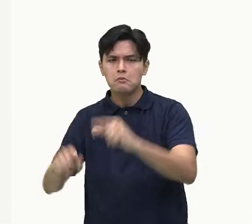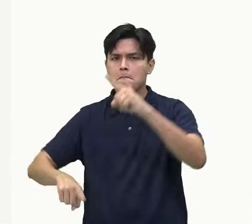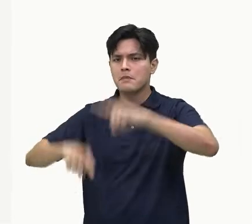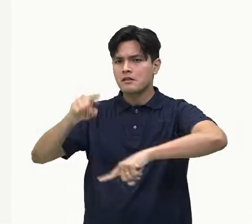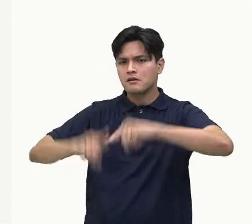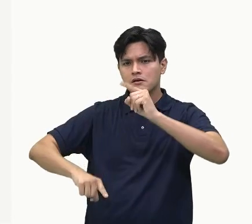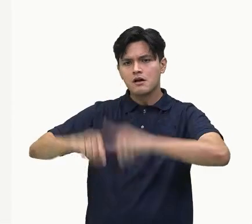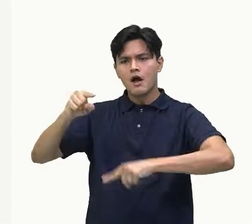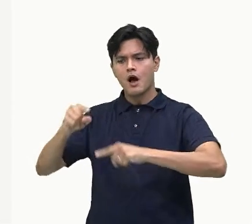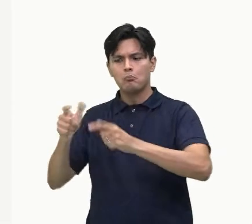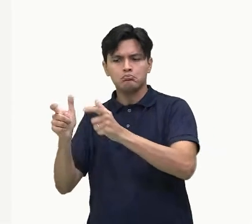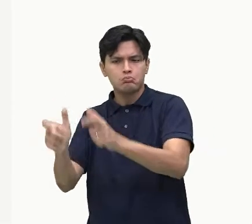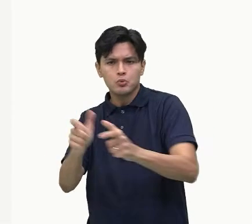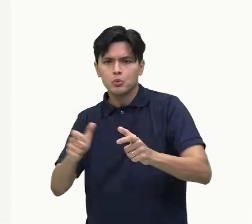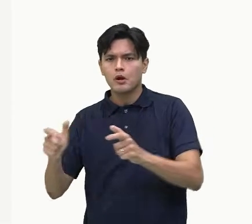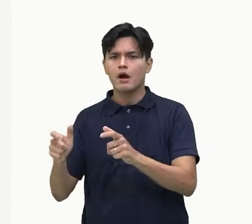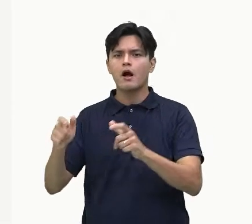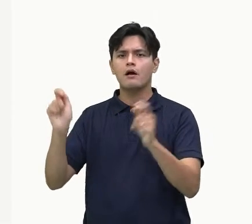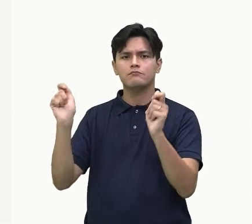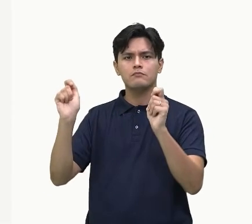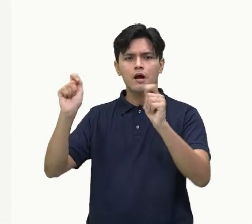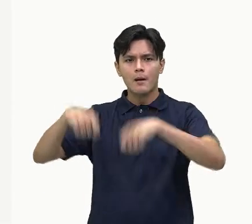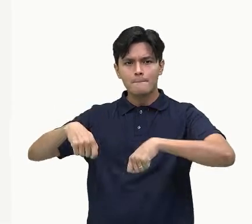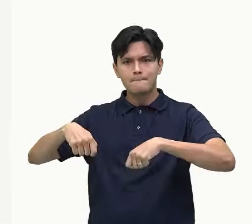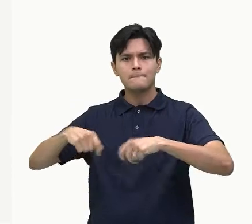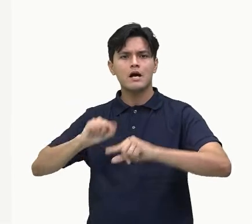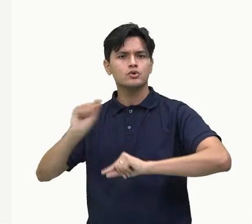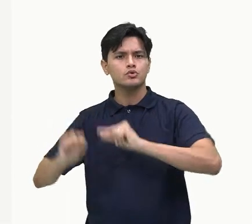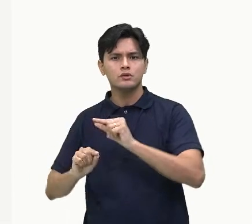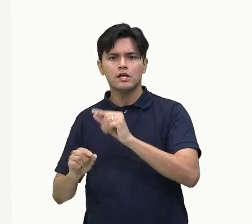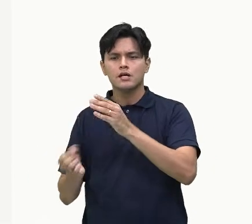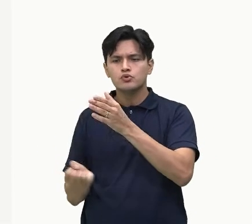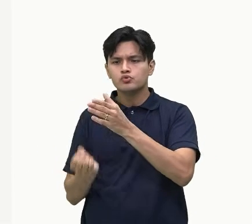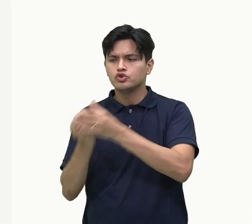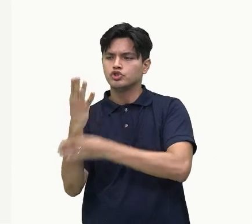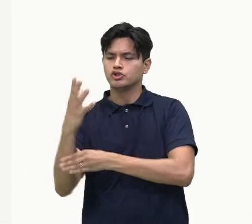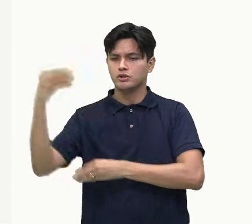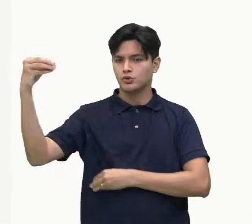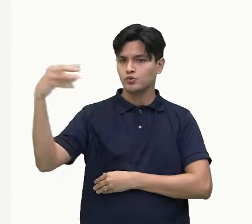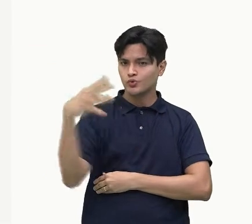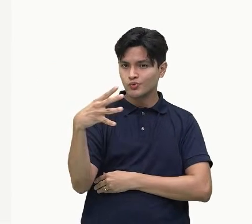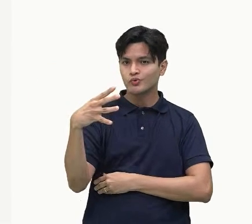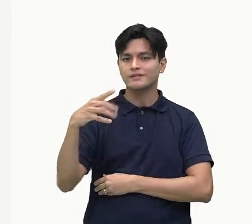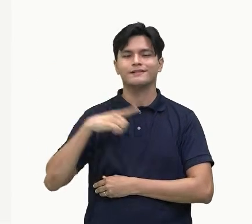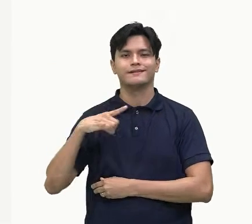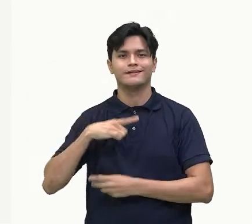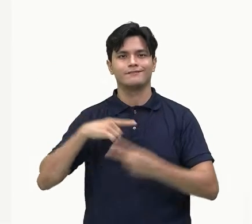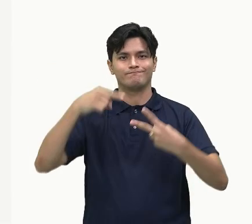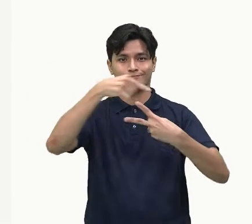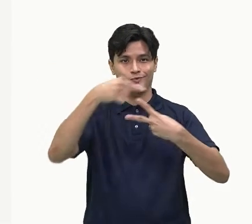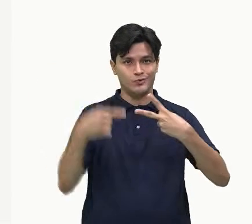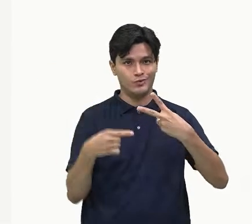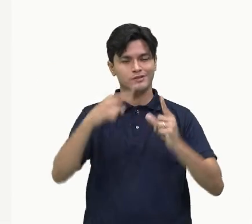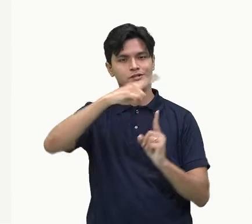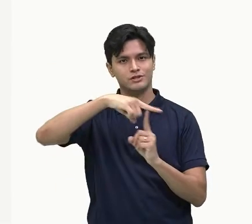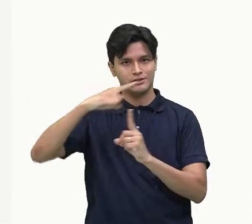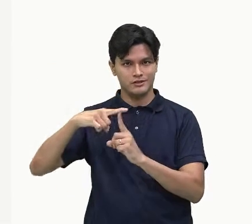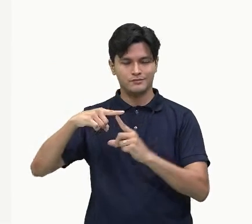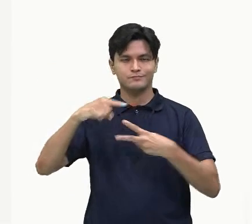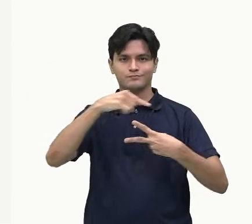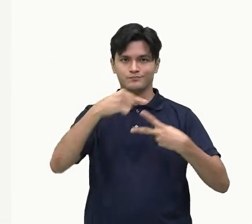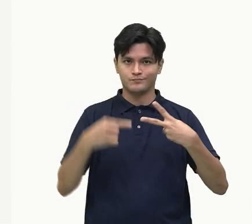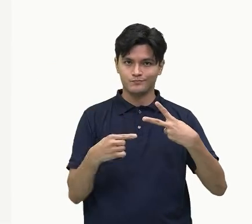a luz, podendo ser classificado em 2 tipos, tá, pessoal? Então as fontes de luz, elas podem